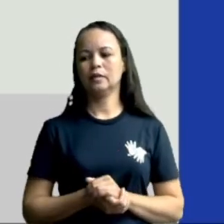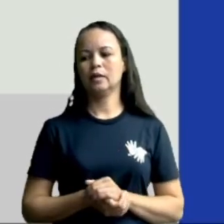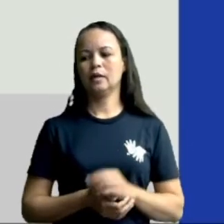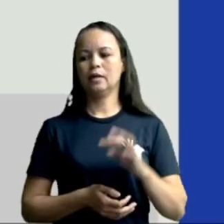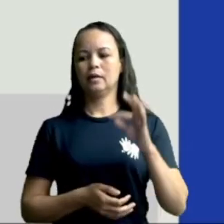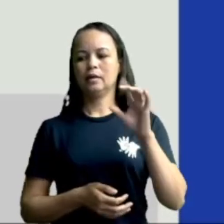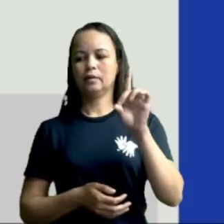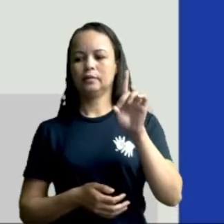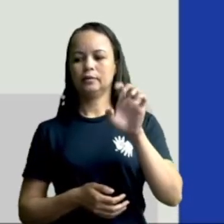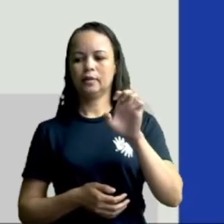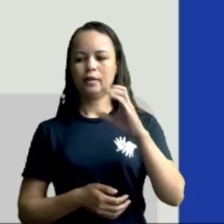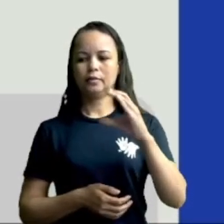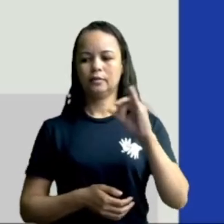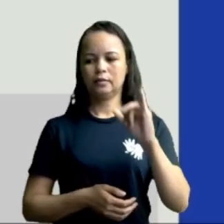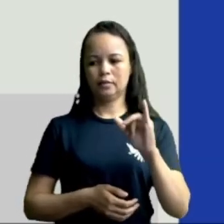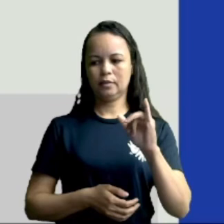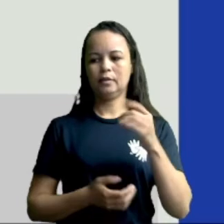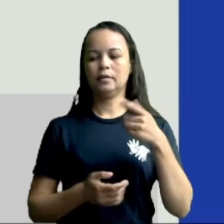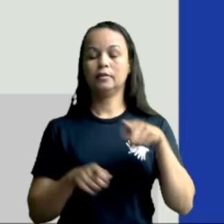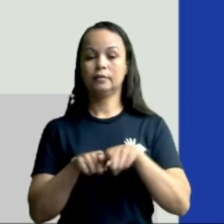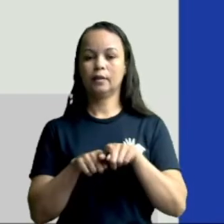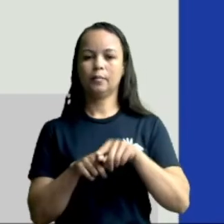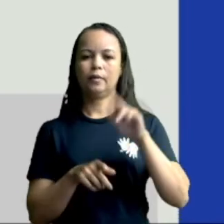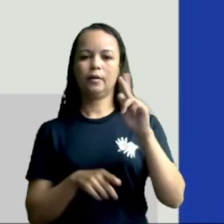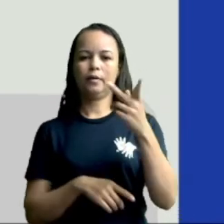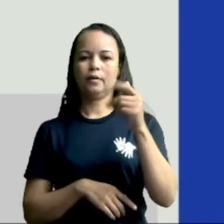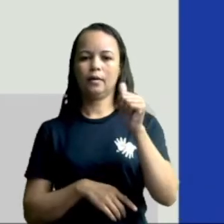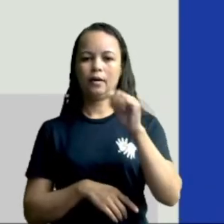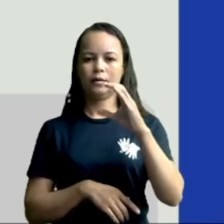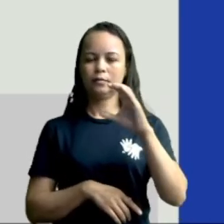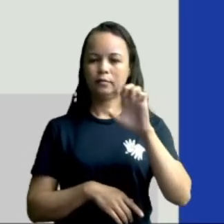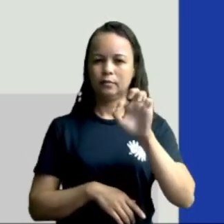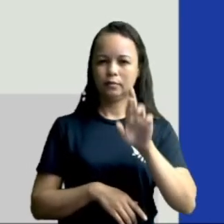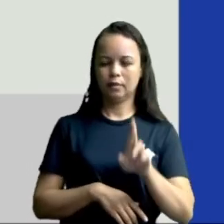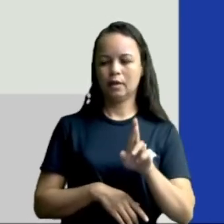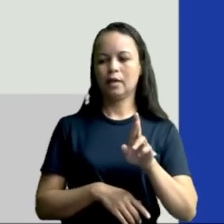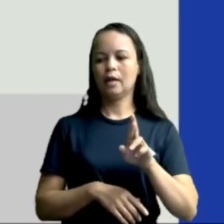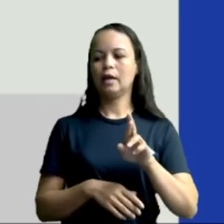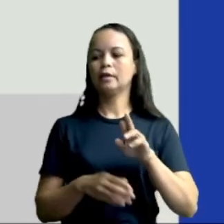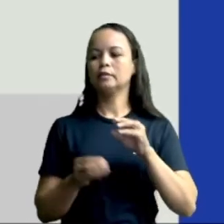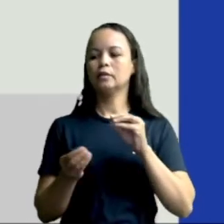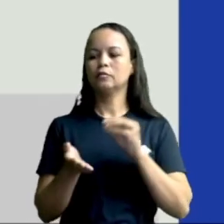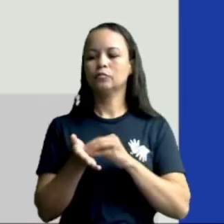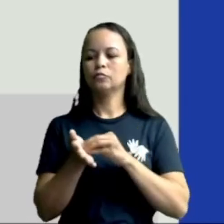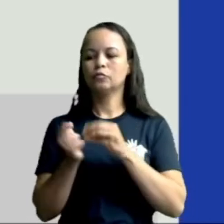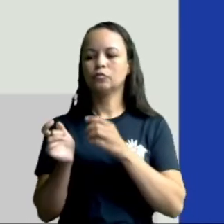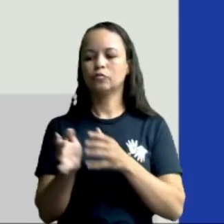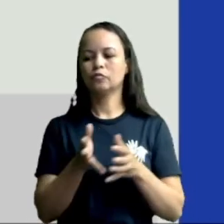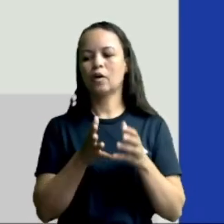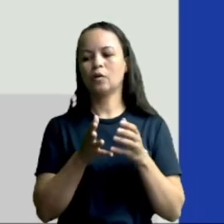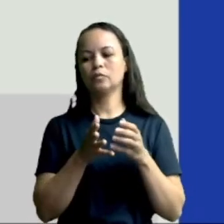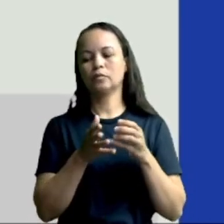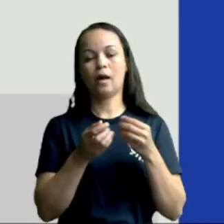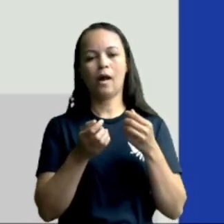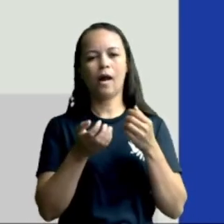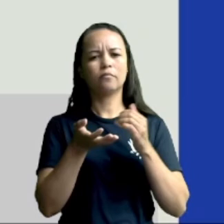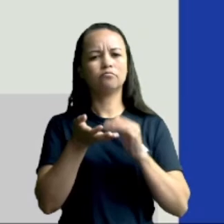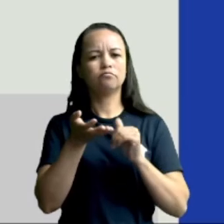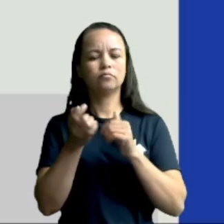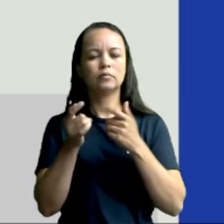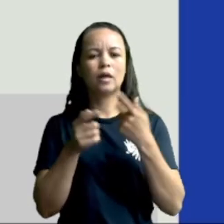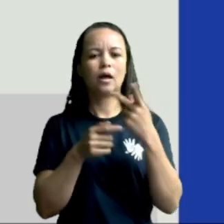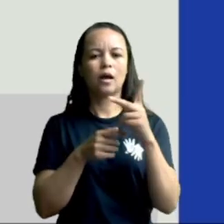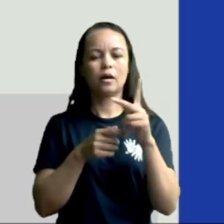y hacer sufren un cambio en la raíz y añaden a esta las terminaciones.